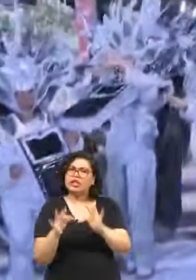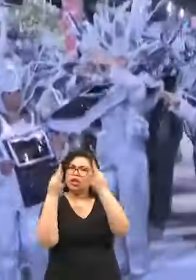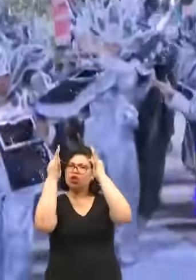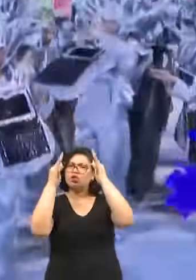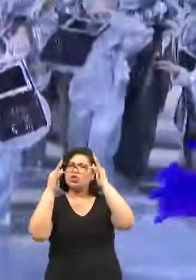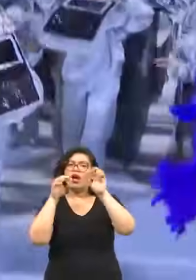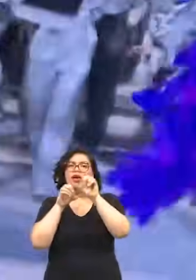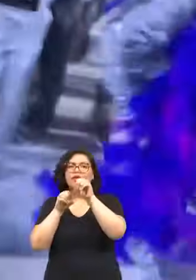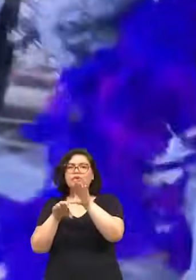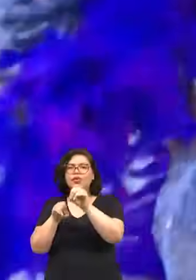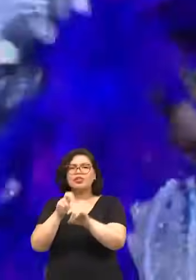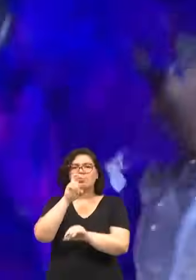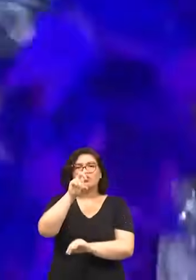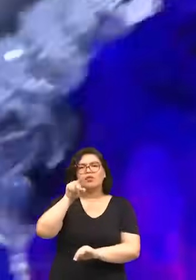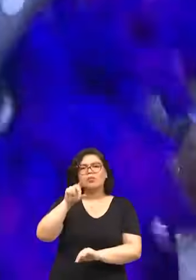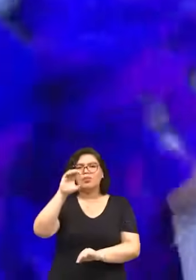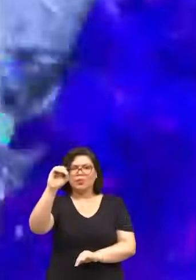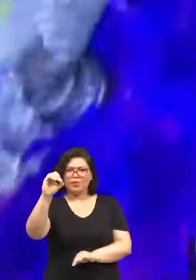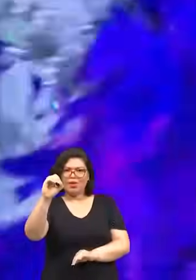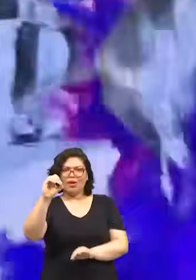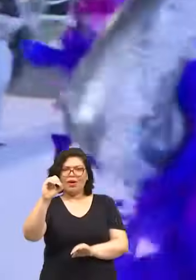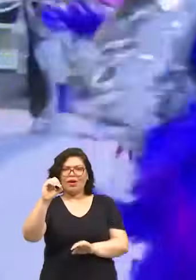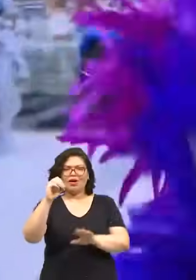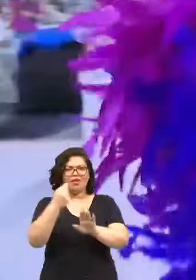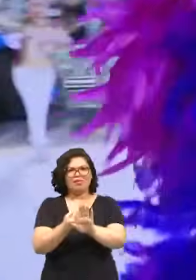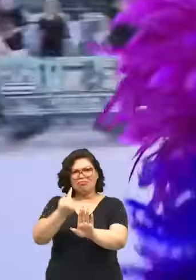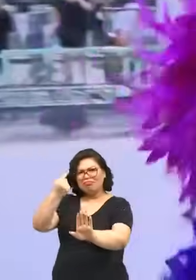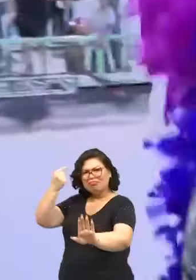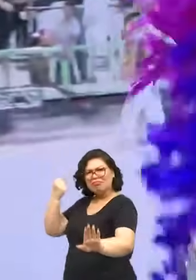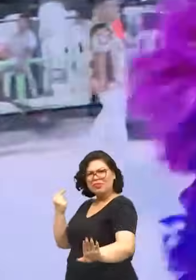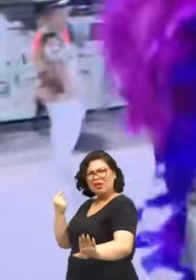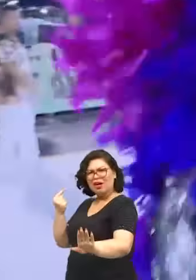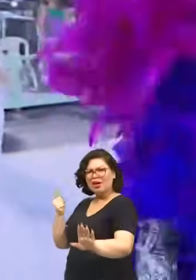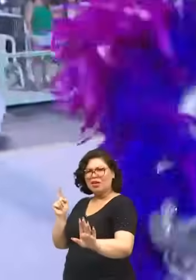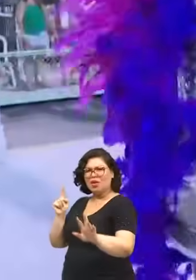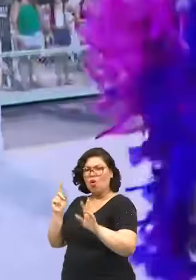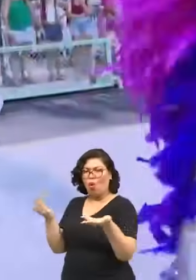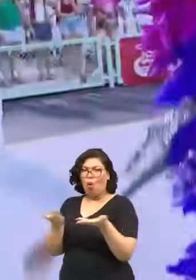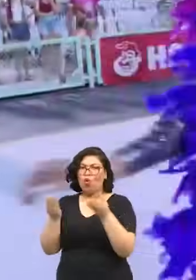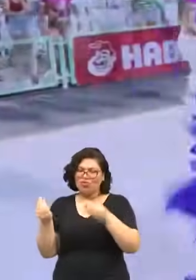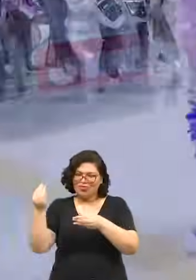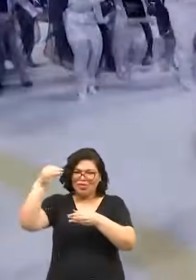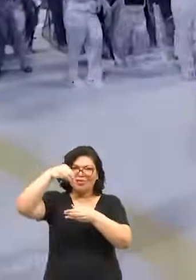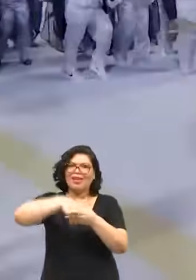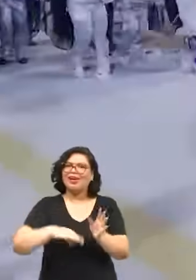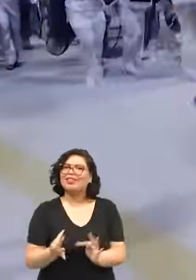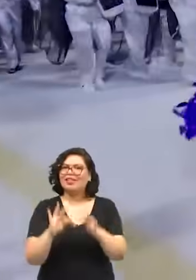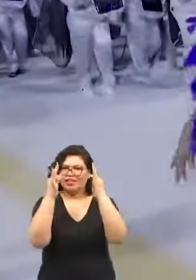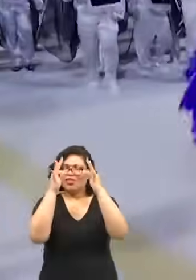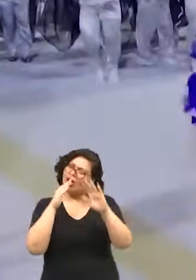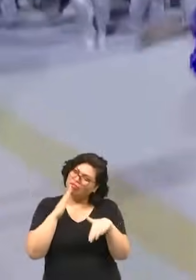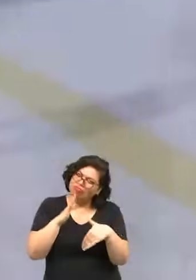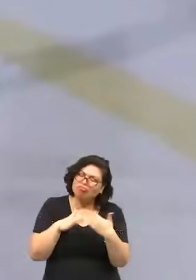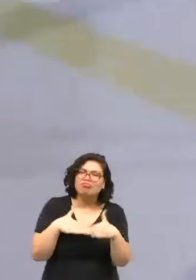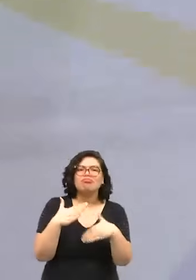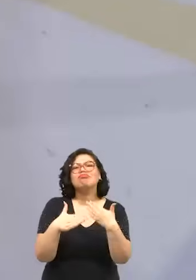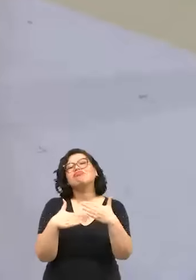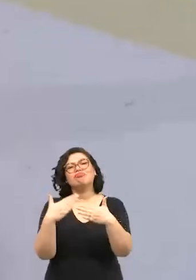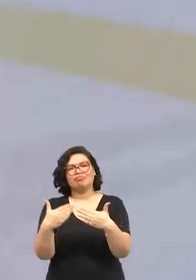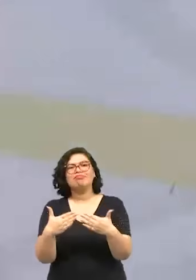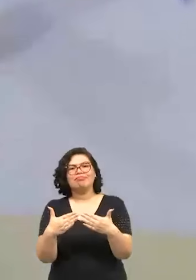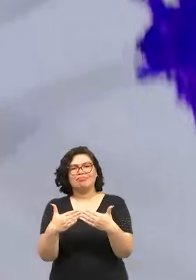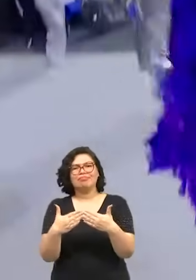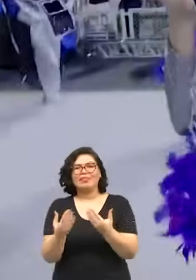Ou seja, a gente não está mais naquela era, mas hoje a gente está dentro da tecnologia, estamos avançando e estamos dentro